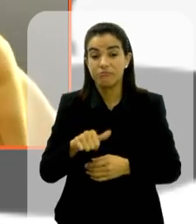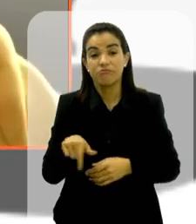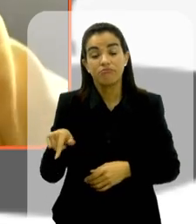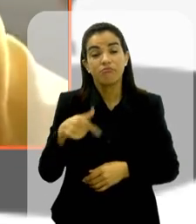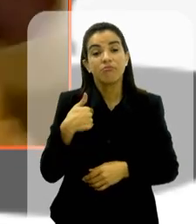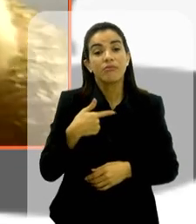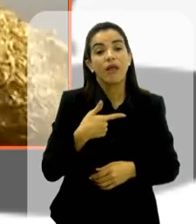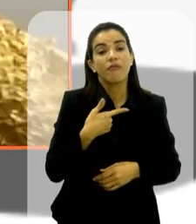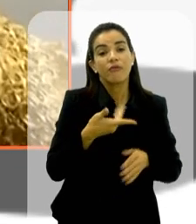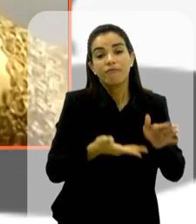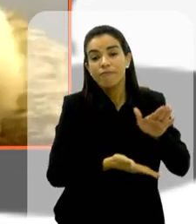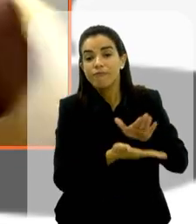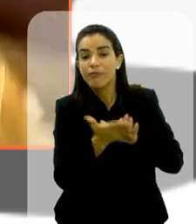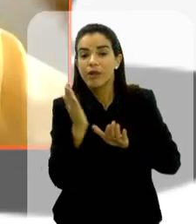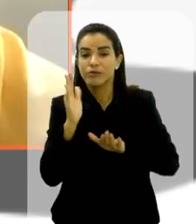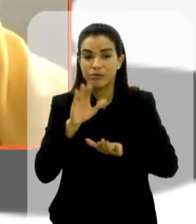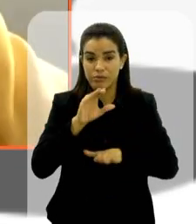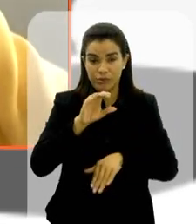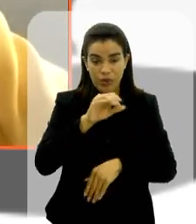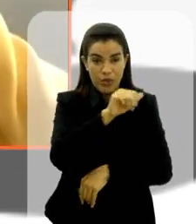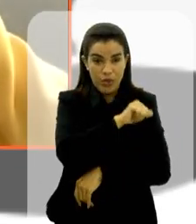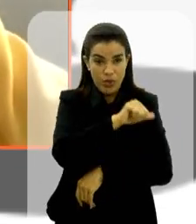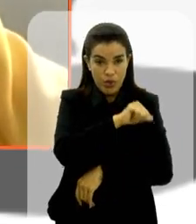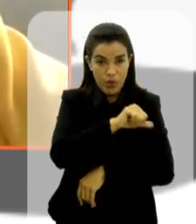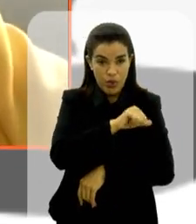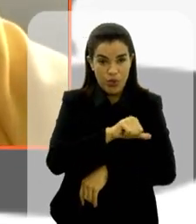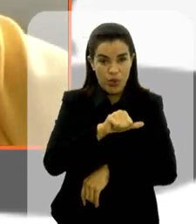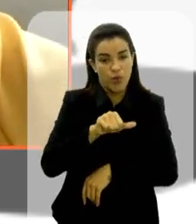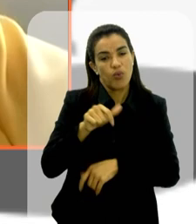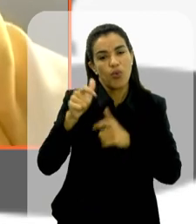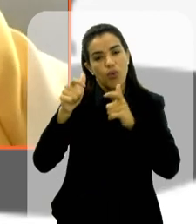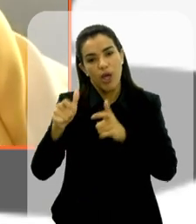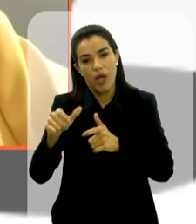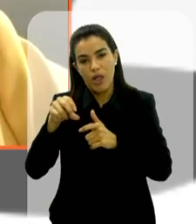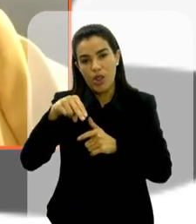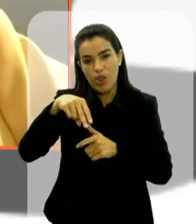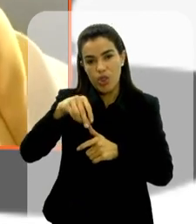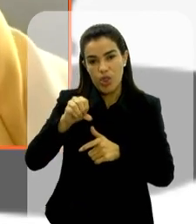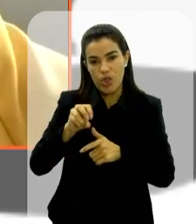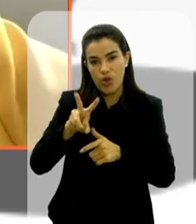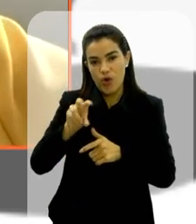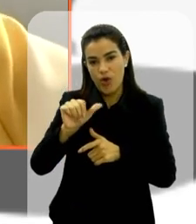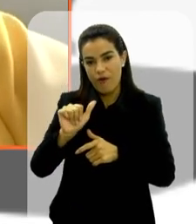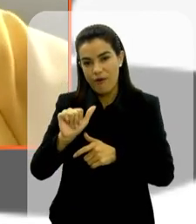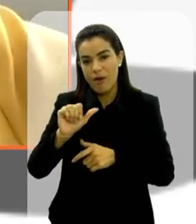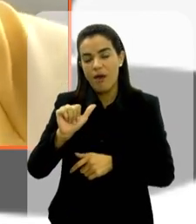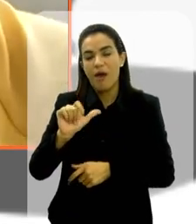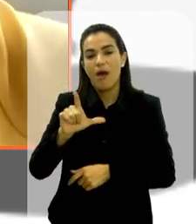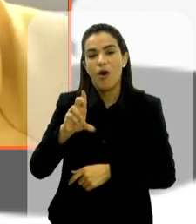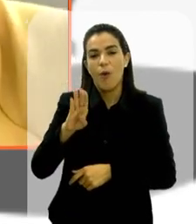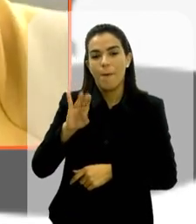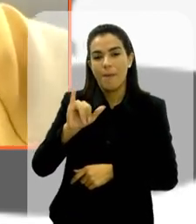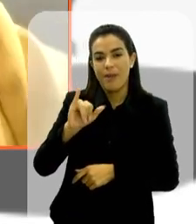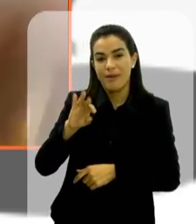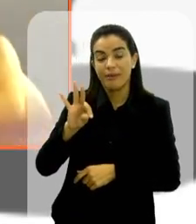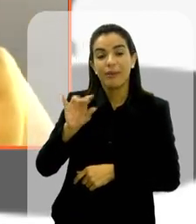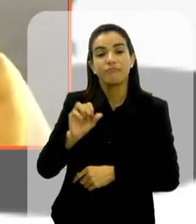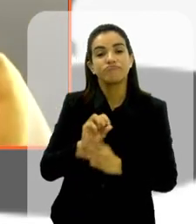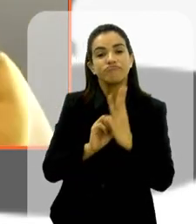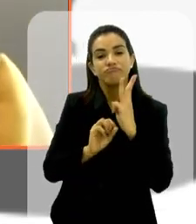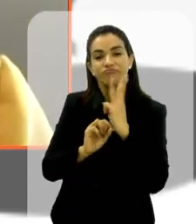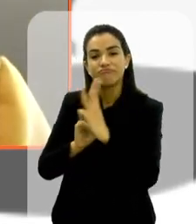de Janeiro para a região, para Nova Almeida, onde tem a Igreja dos Seis Magos, lá, e ia depois